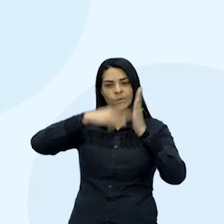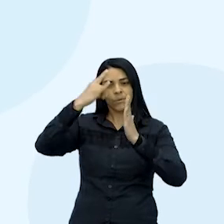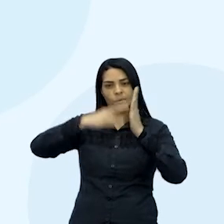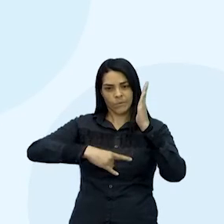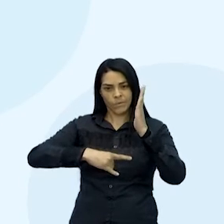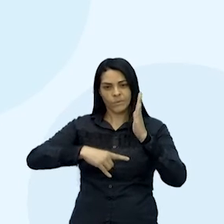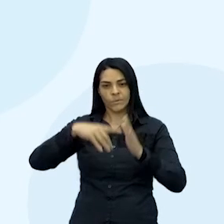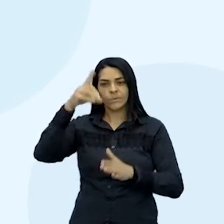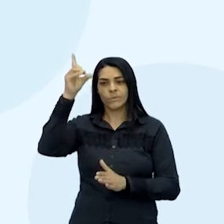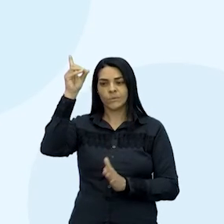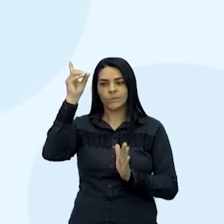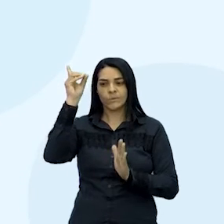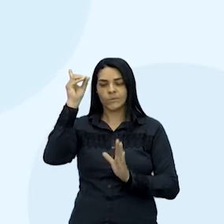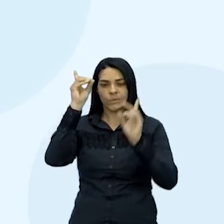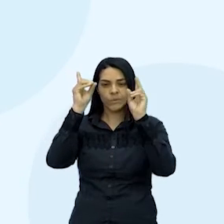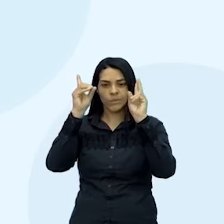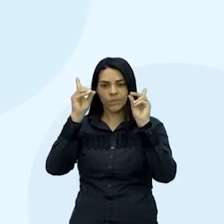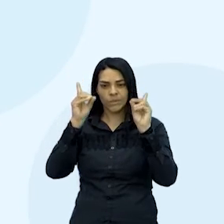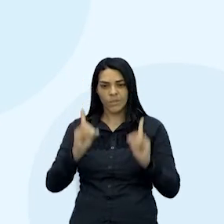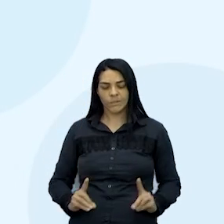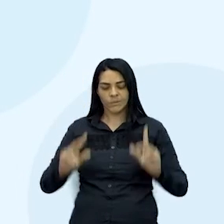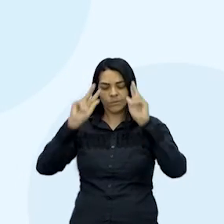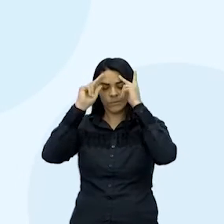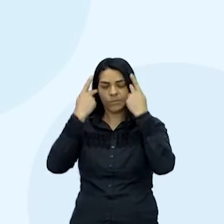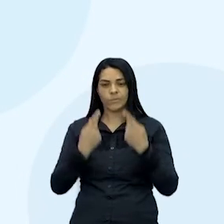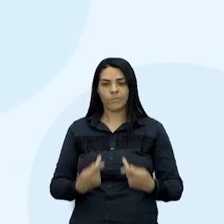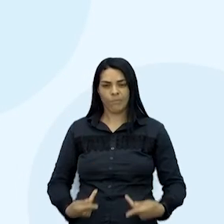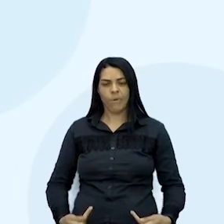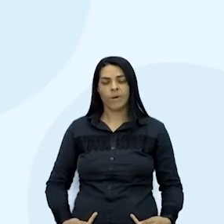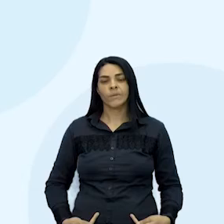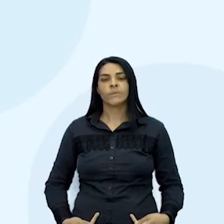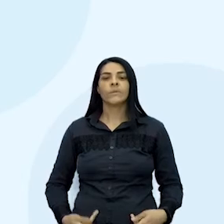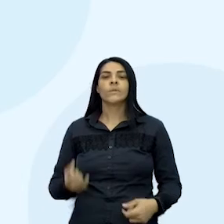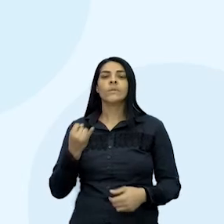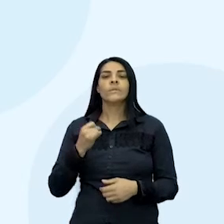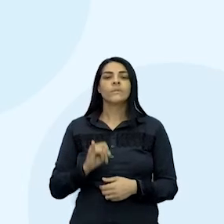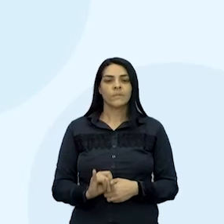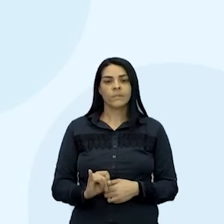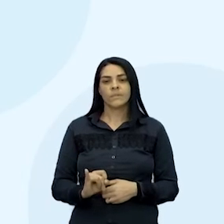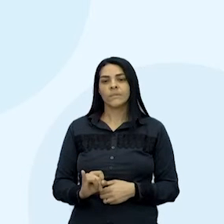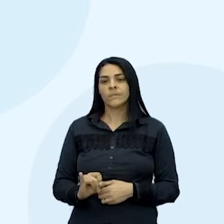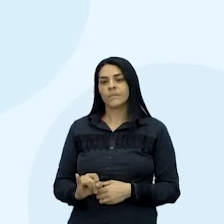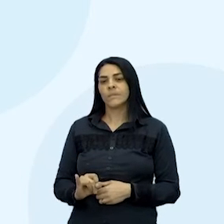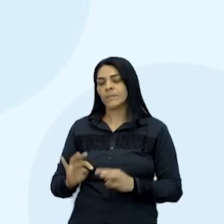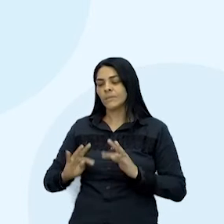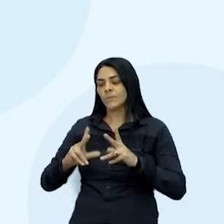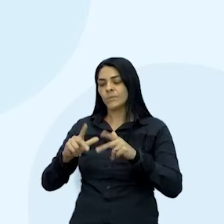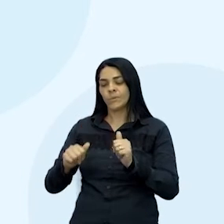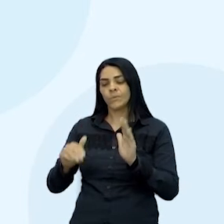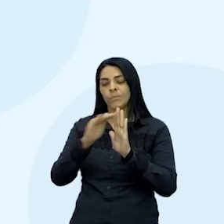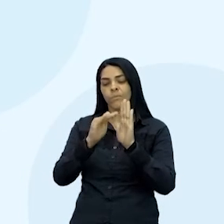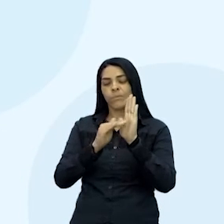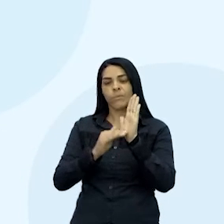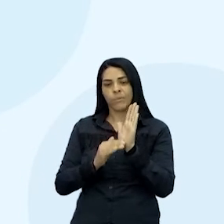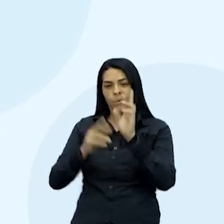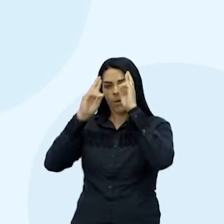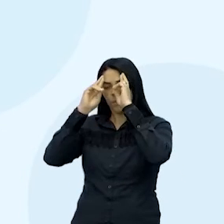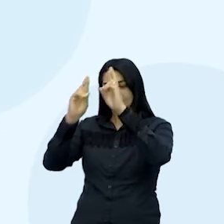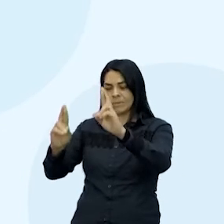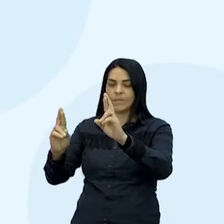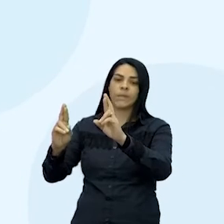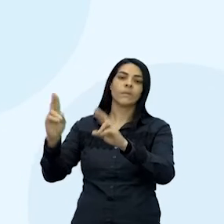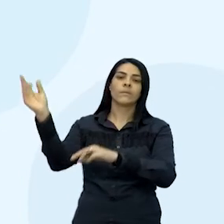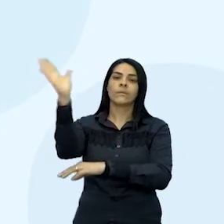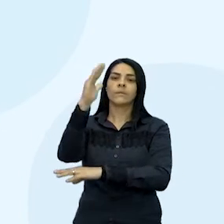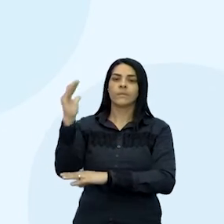os direitos humanos, sobre a origem dos direitos humanos e se, de fato, eles são aí respeitados no Brasil. Já junta com aquela